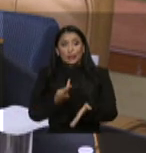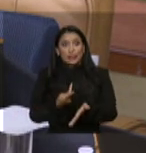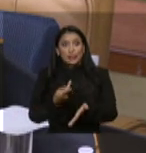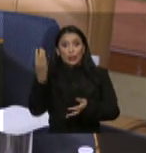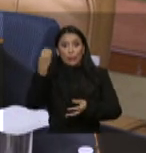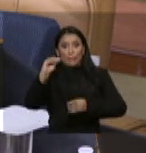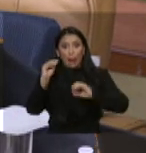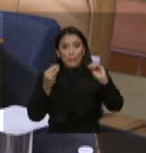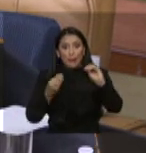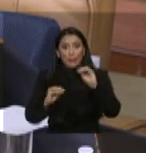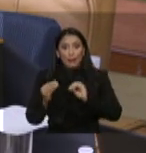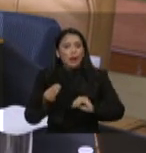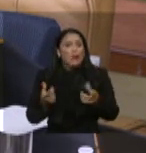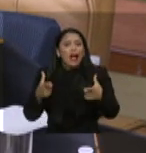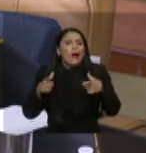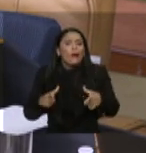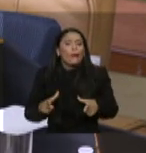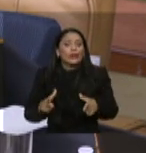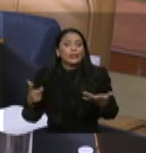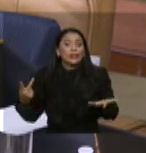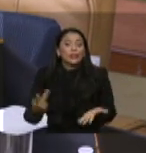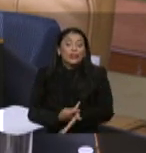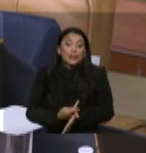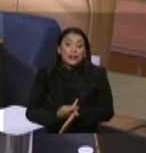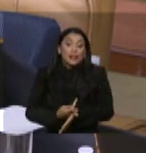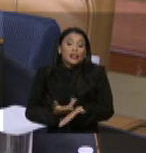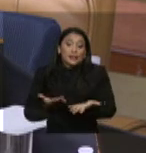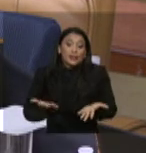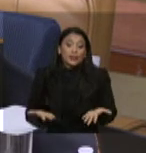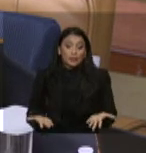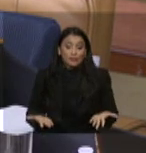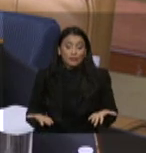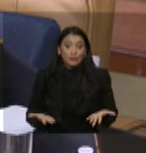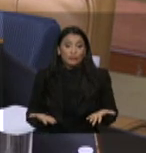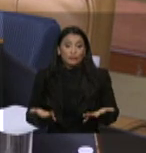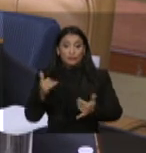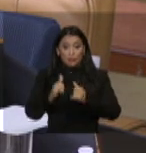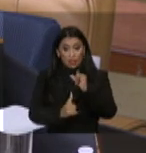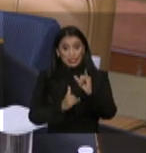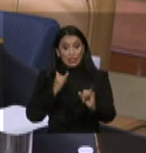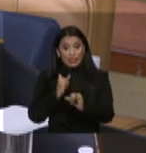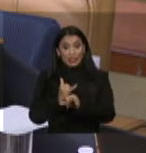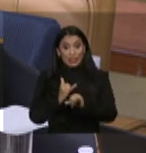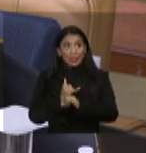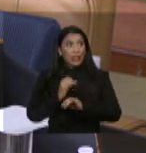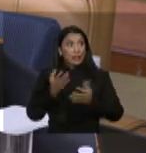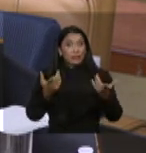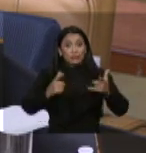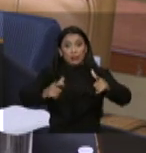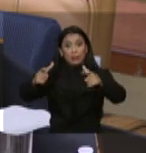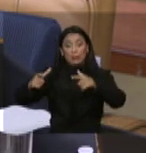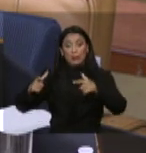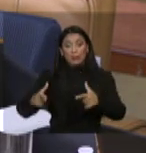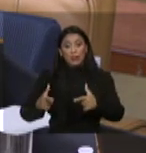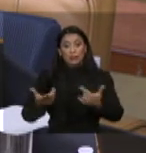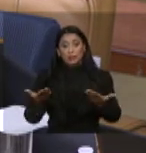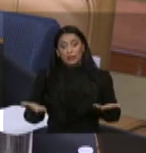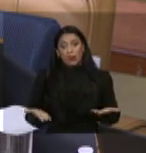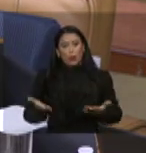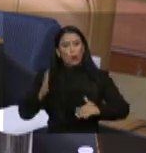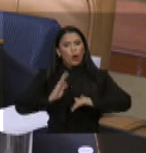reproduzido e utilizar o que faz exercer uma espécie de Visa Atrativa do ponto de vista competência